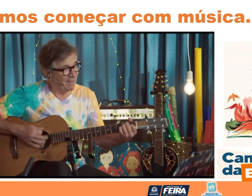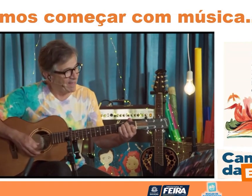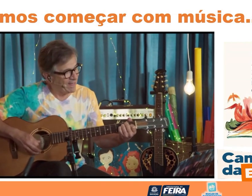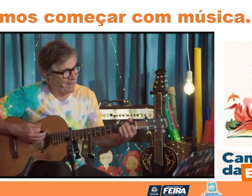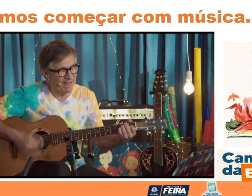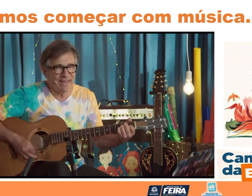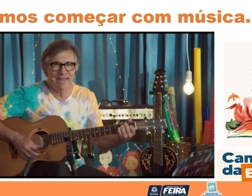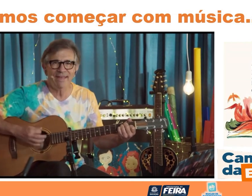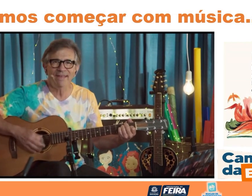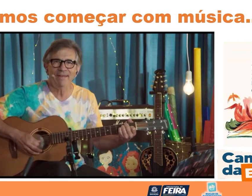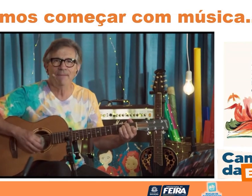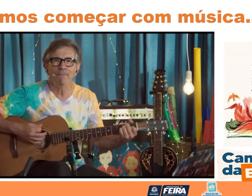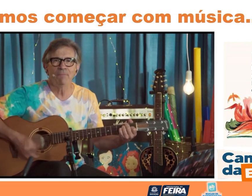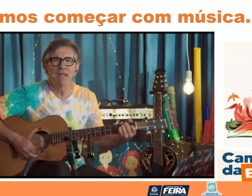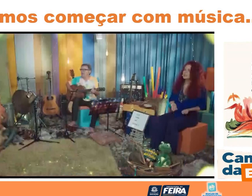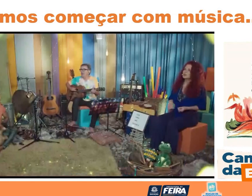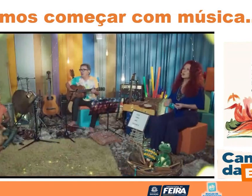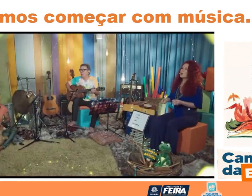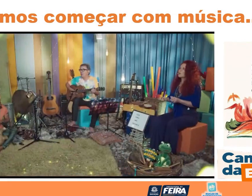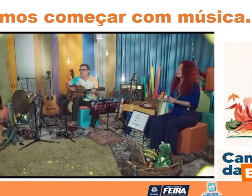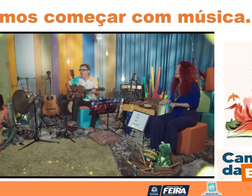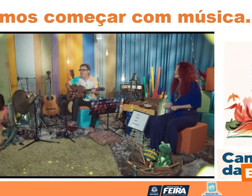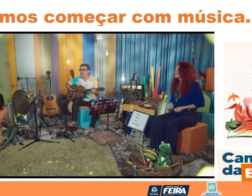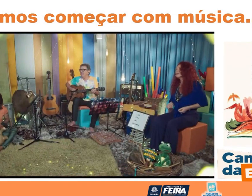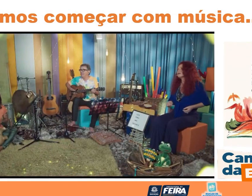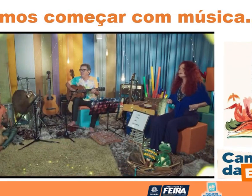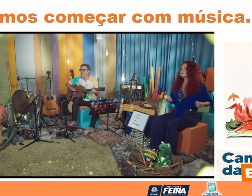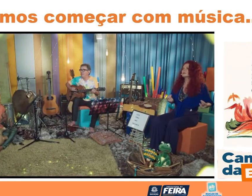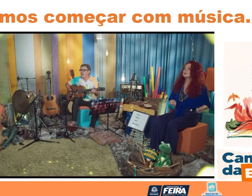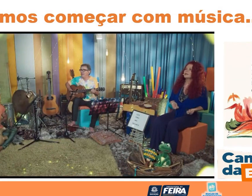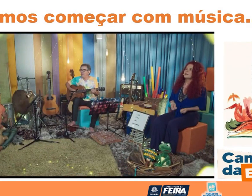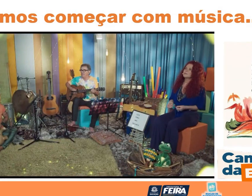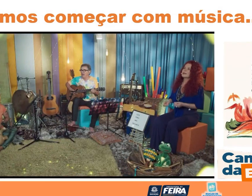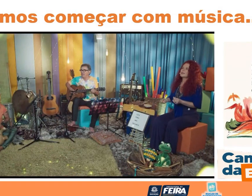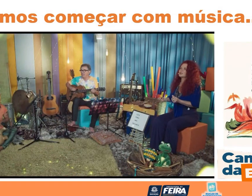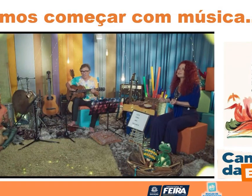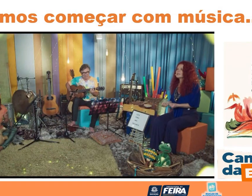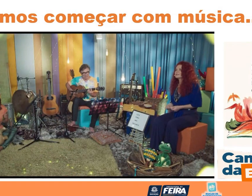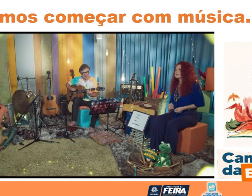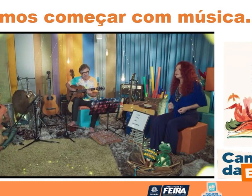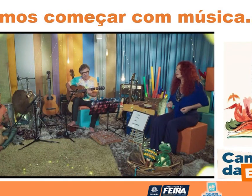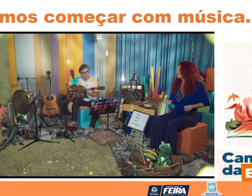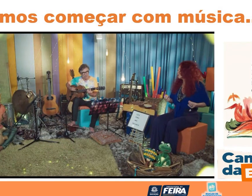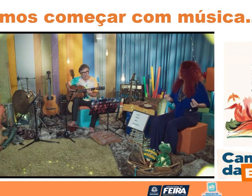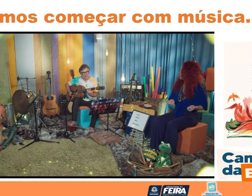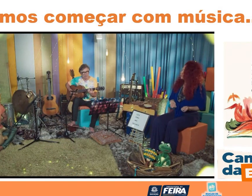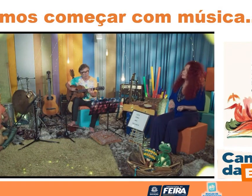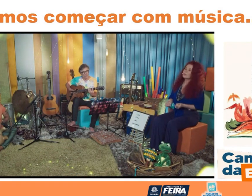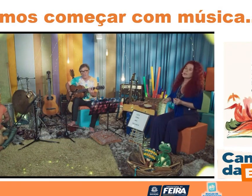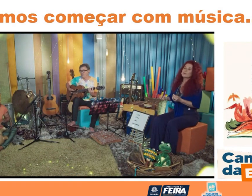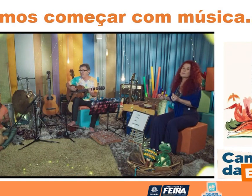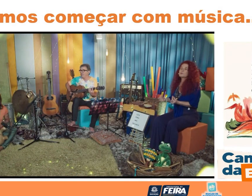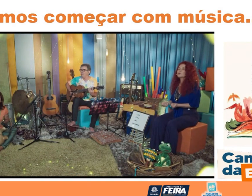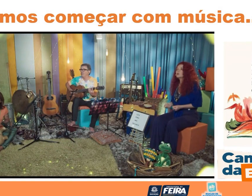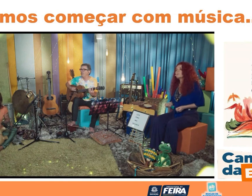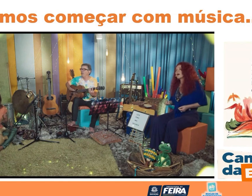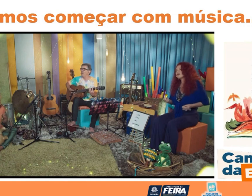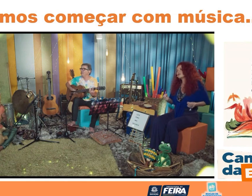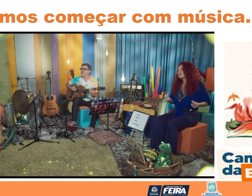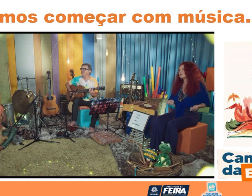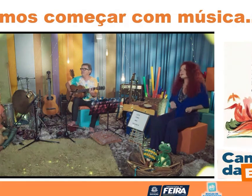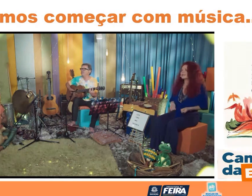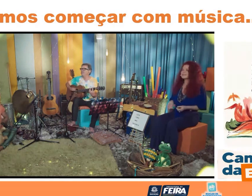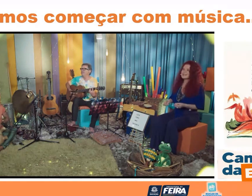pra valer. Com atenção, imaginação, num livro